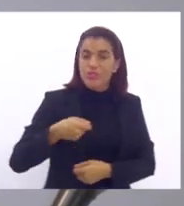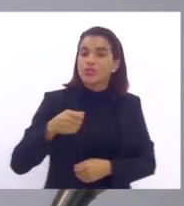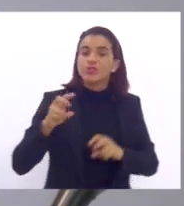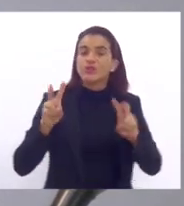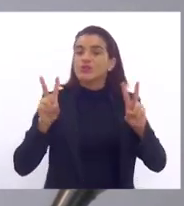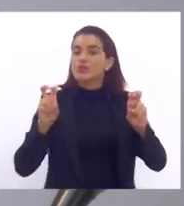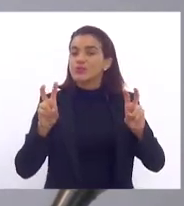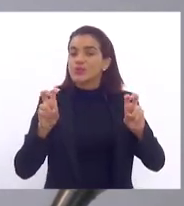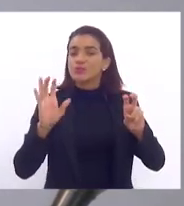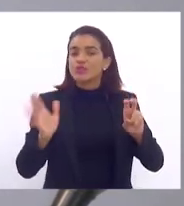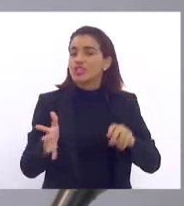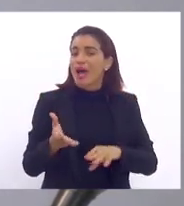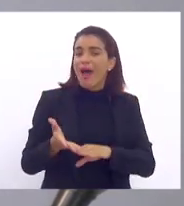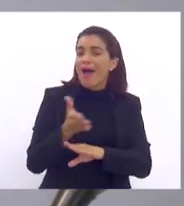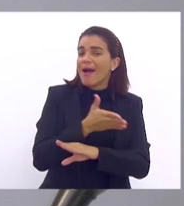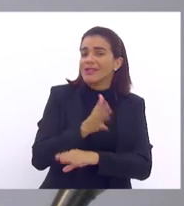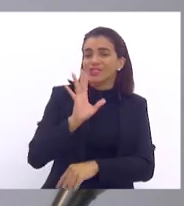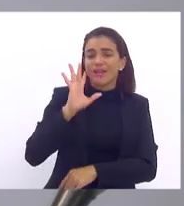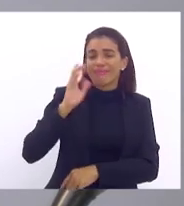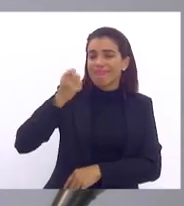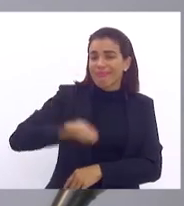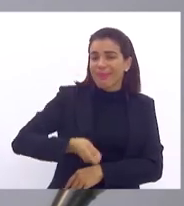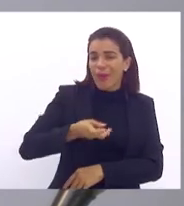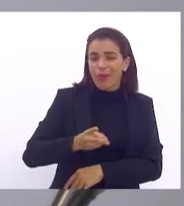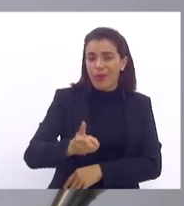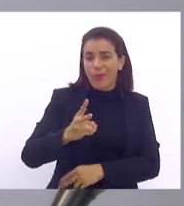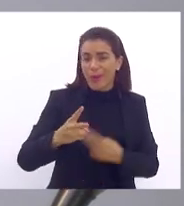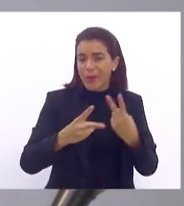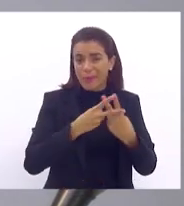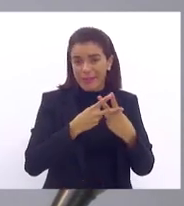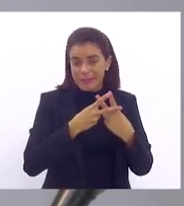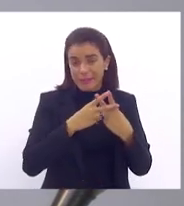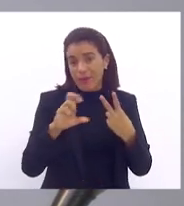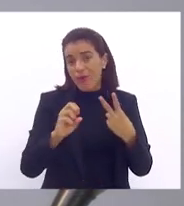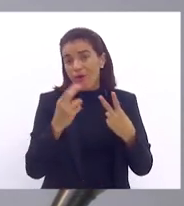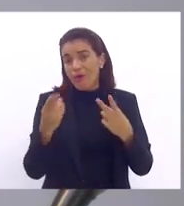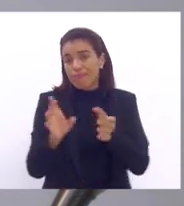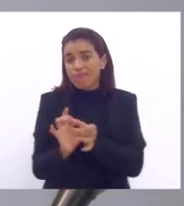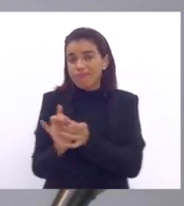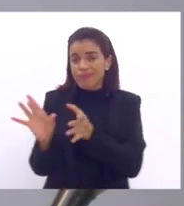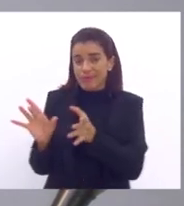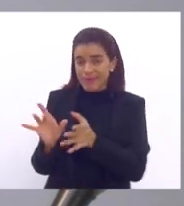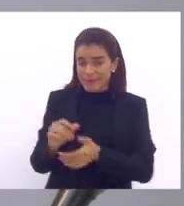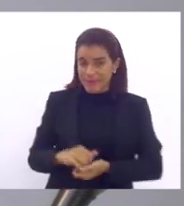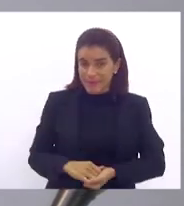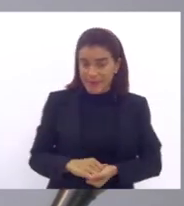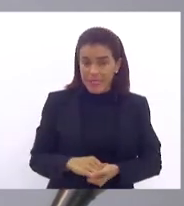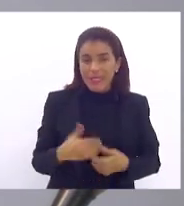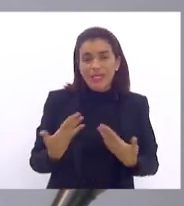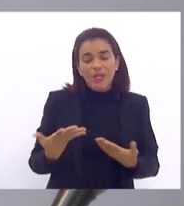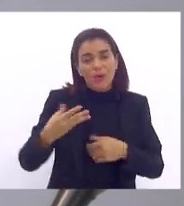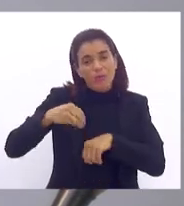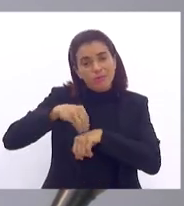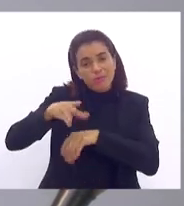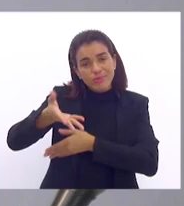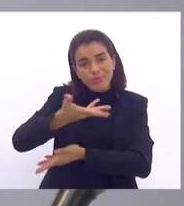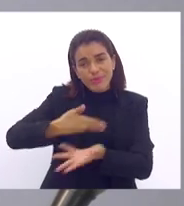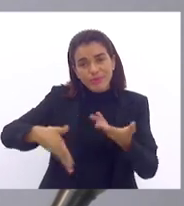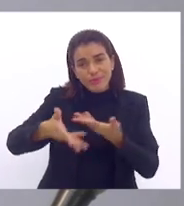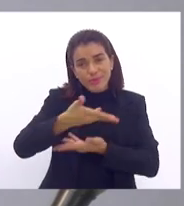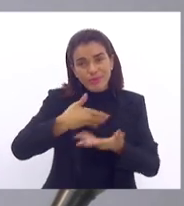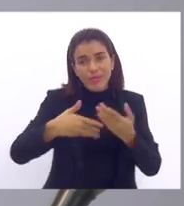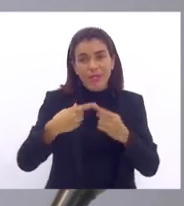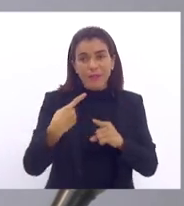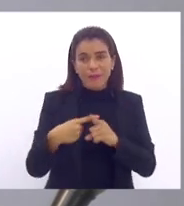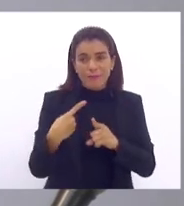tava decidido se manté a prisão ou se solta então tô trazendo isso à tona